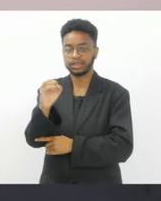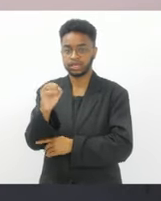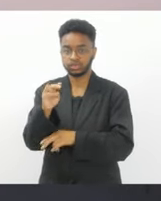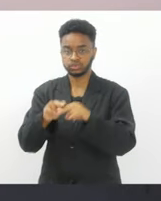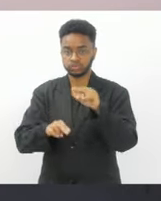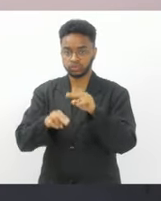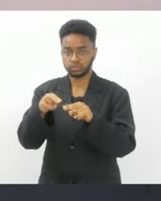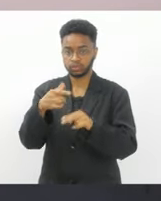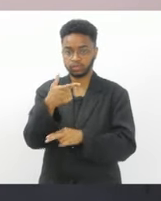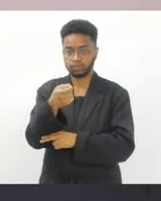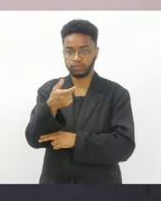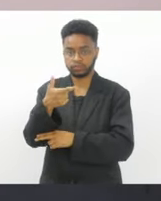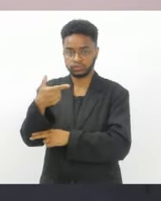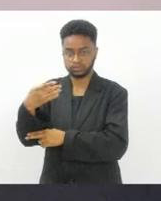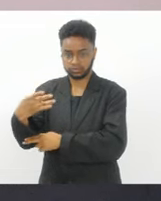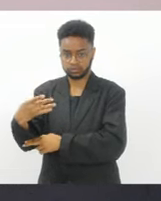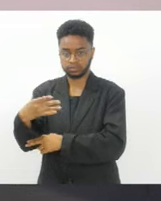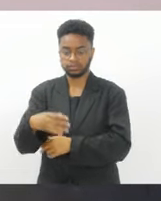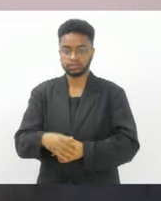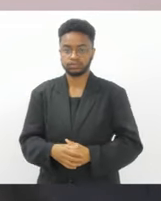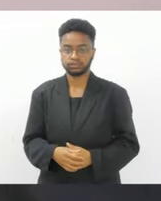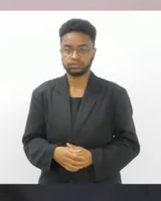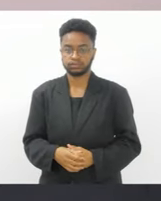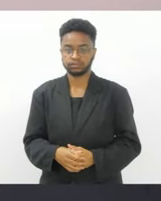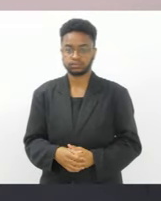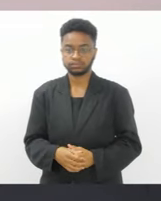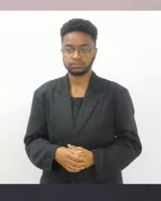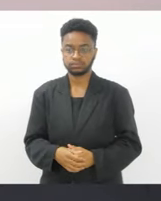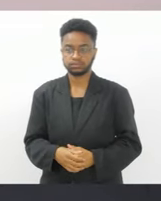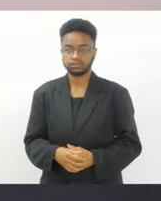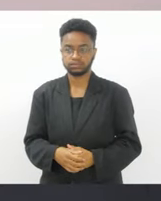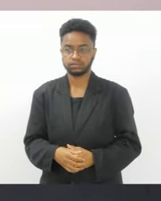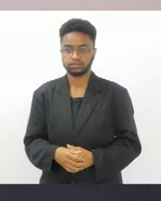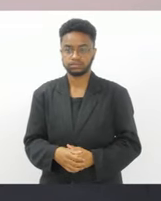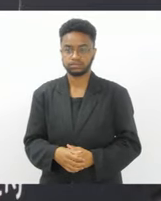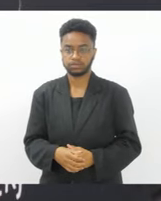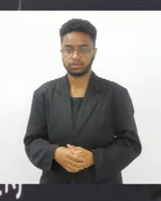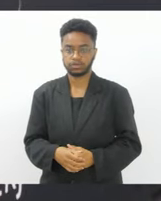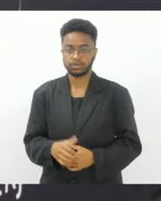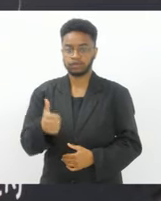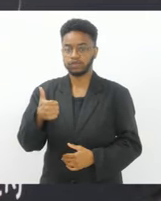junho de 2024, 24 horas atrás.